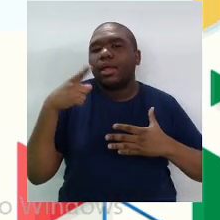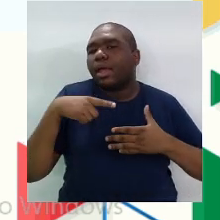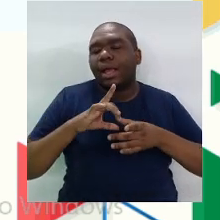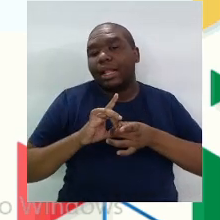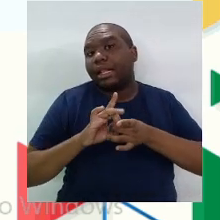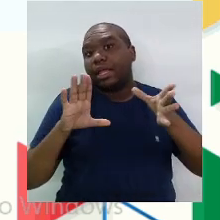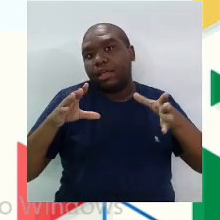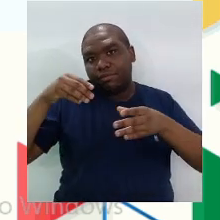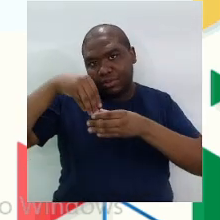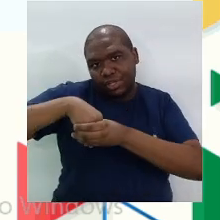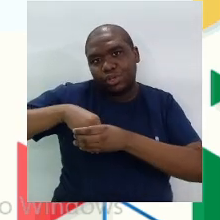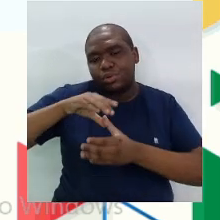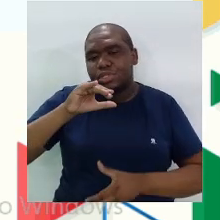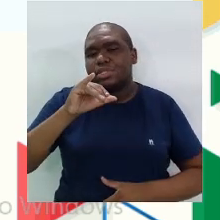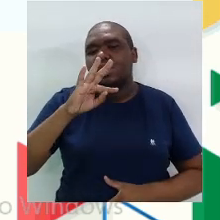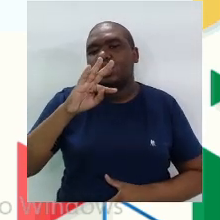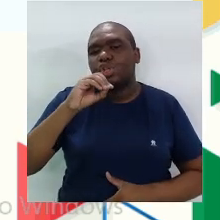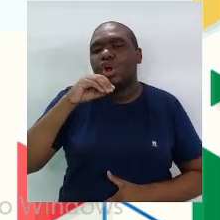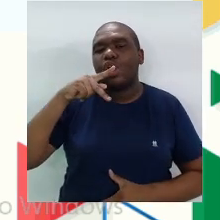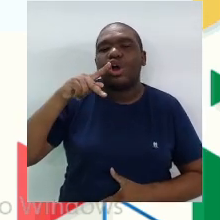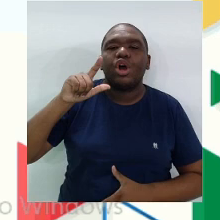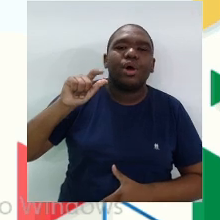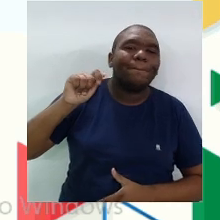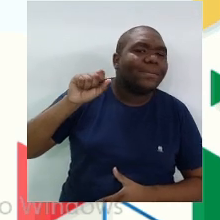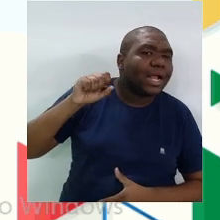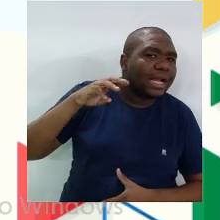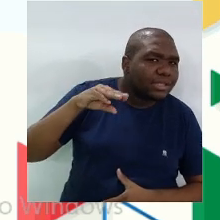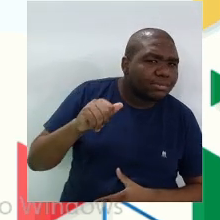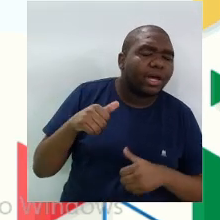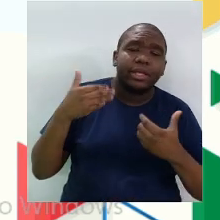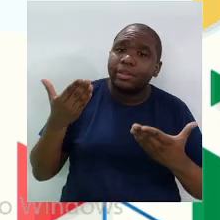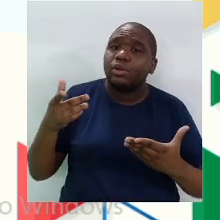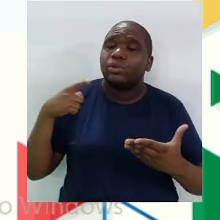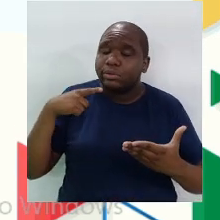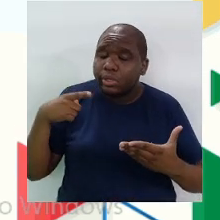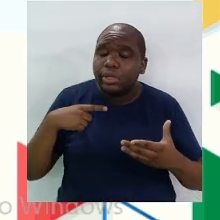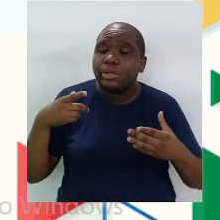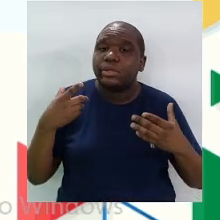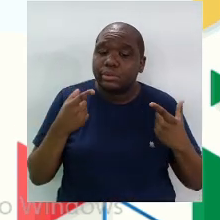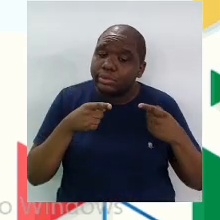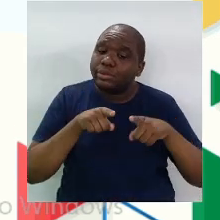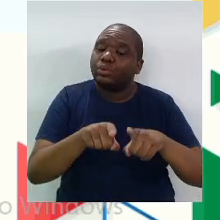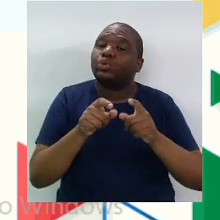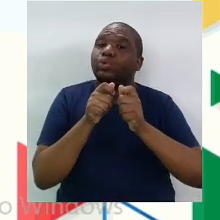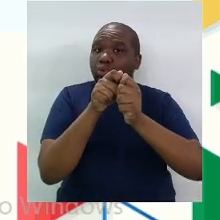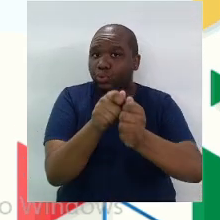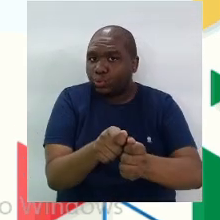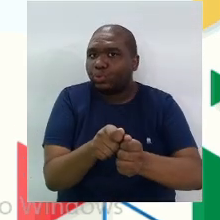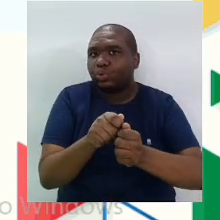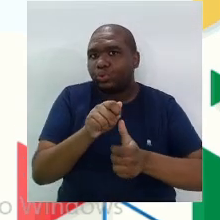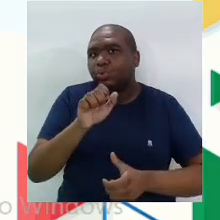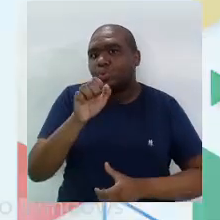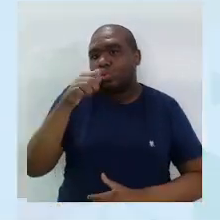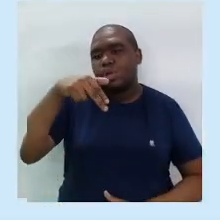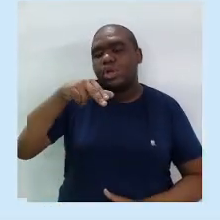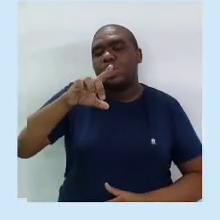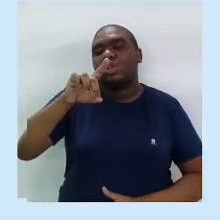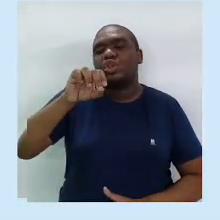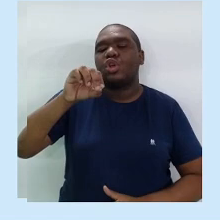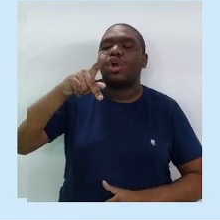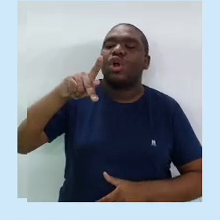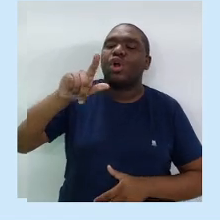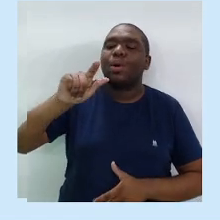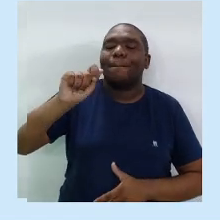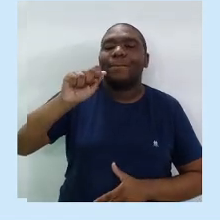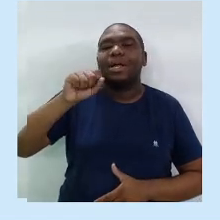no citoplasma. Então, vai estar ali associada ao retículo endoplasmático, formando